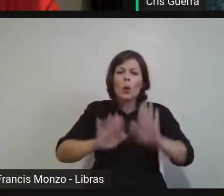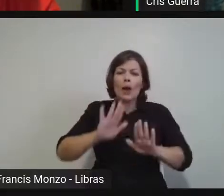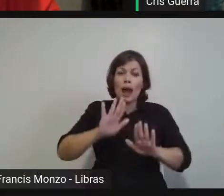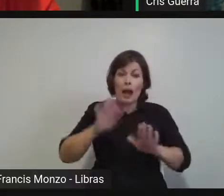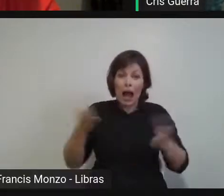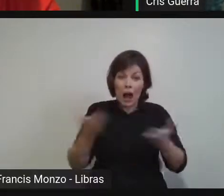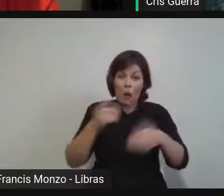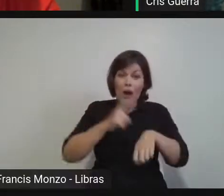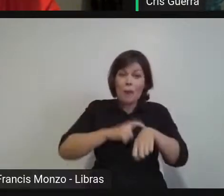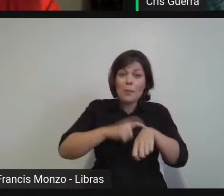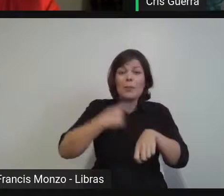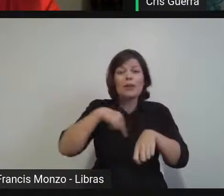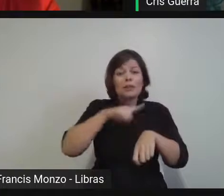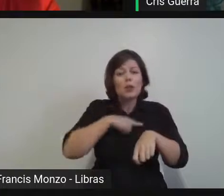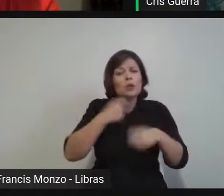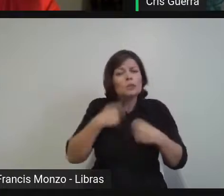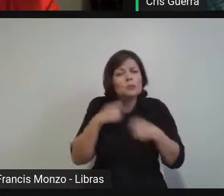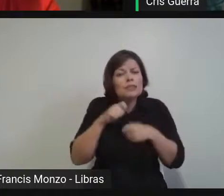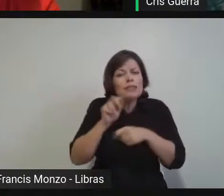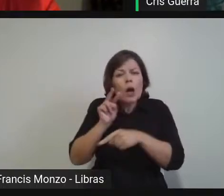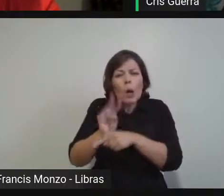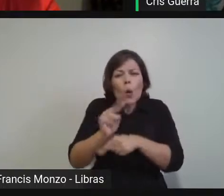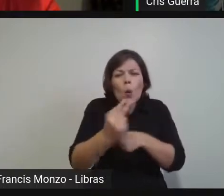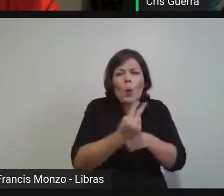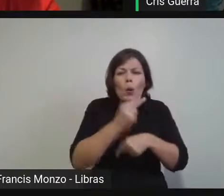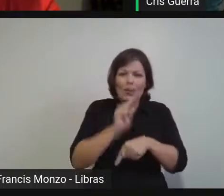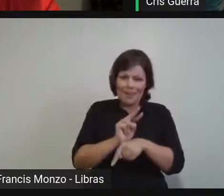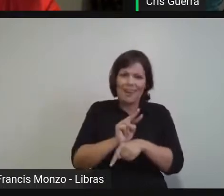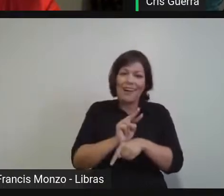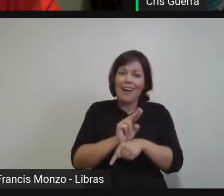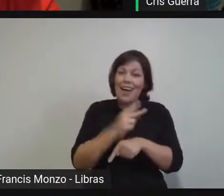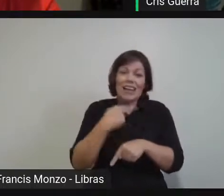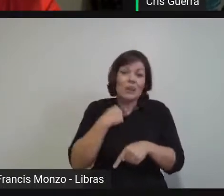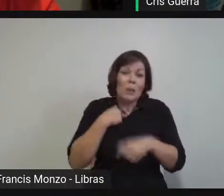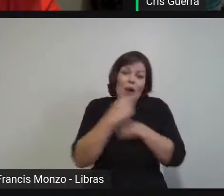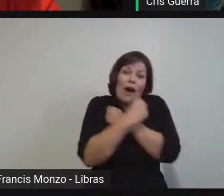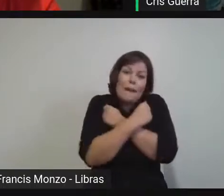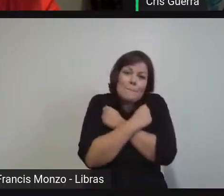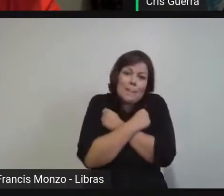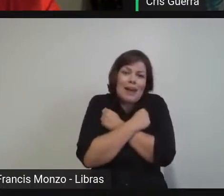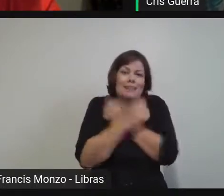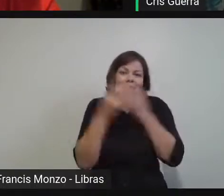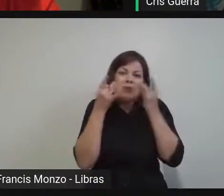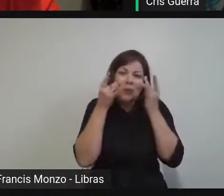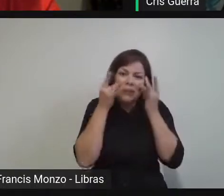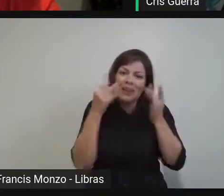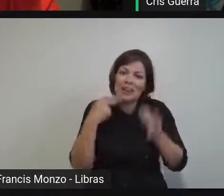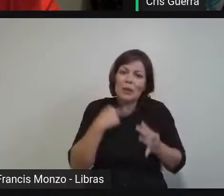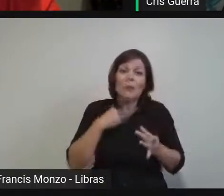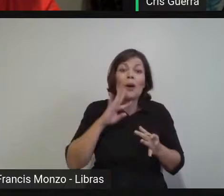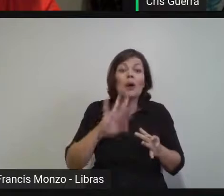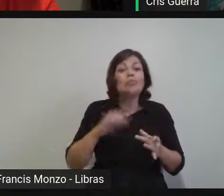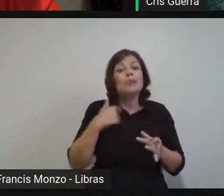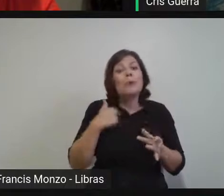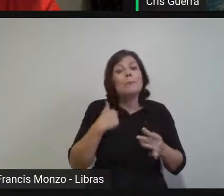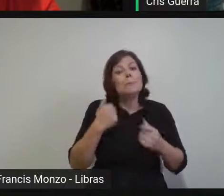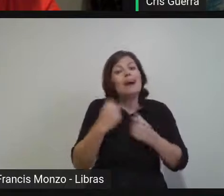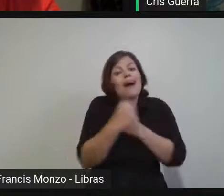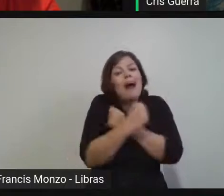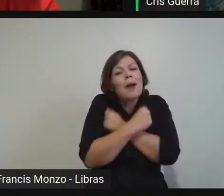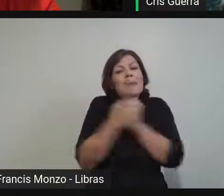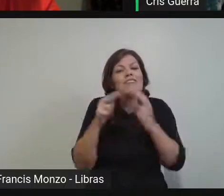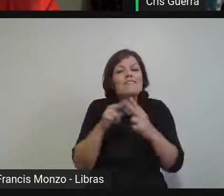momento. Então, eu queria deixar o meu abraço virtual, que não pode ser pessoal por vários motivos, mas assim, o meu abraço